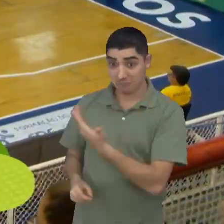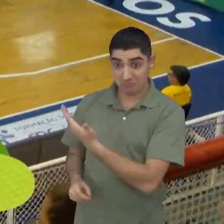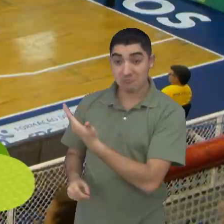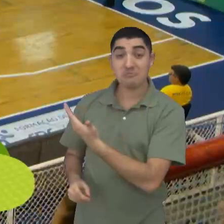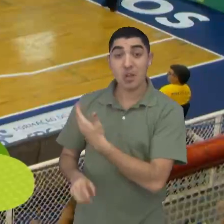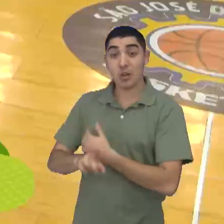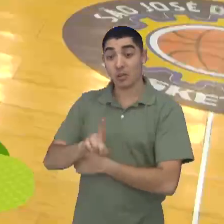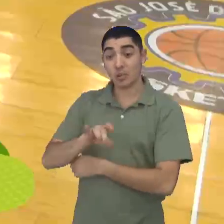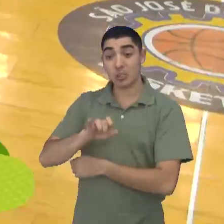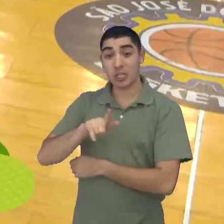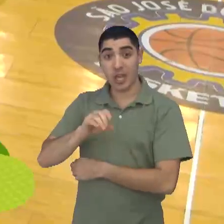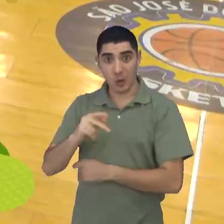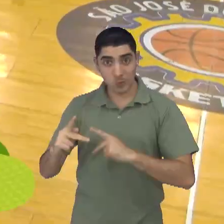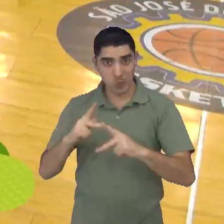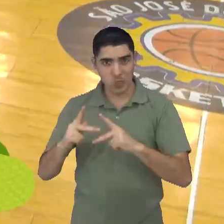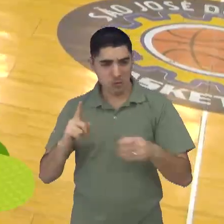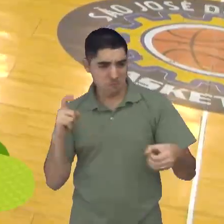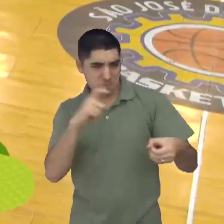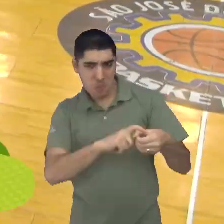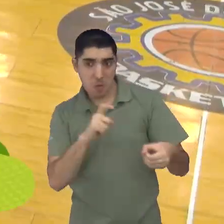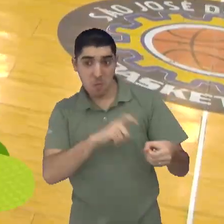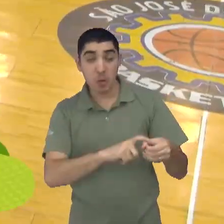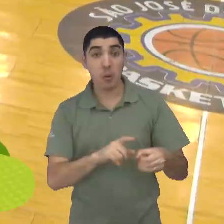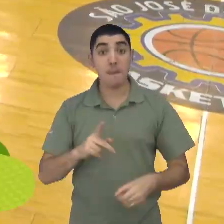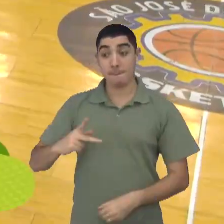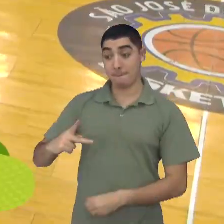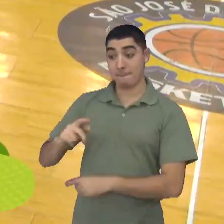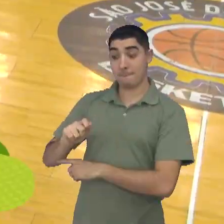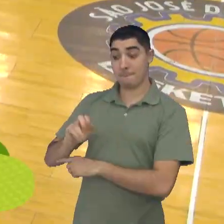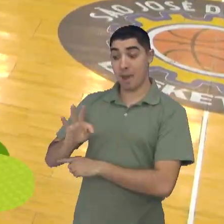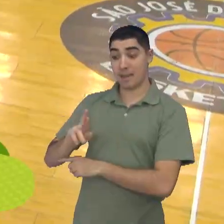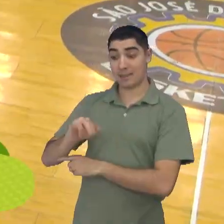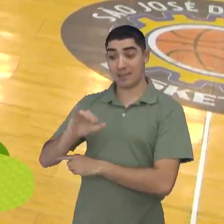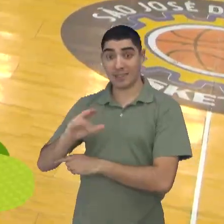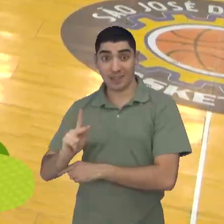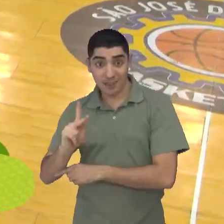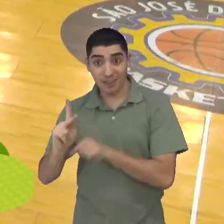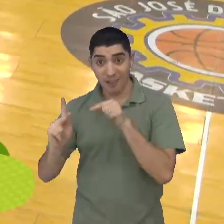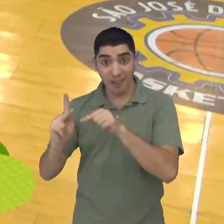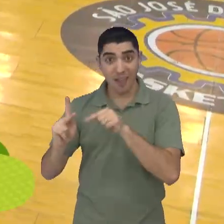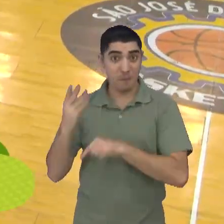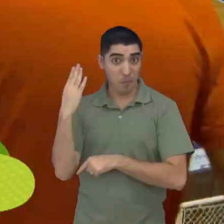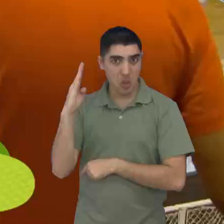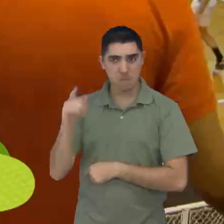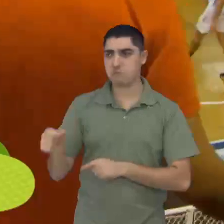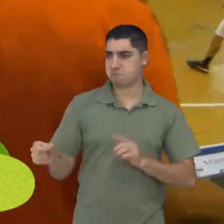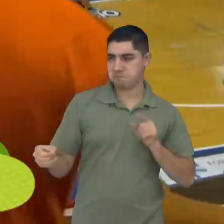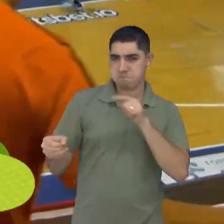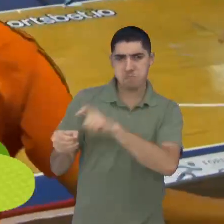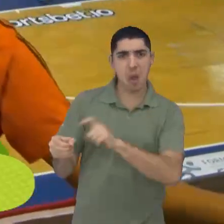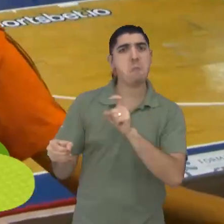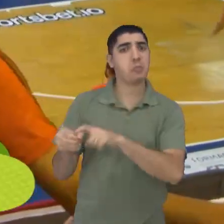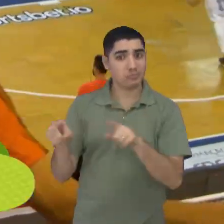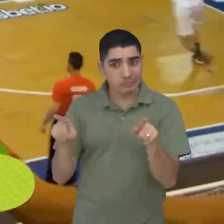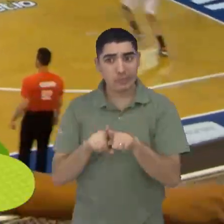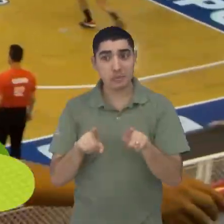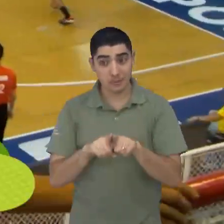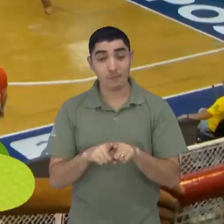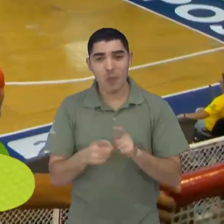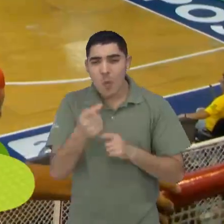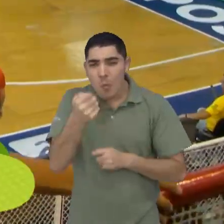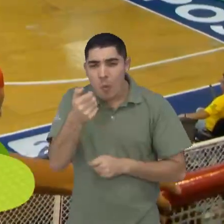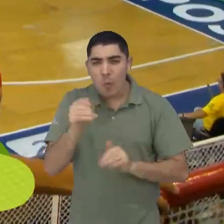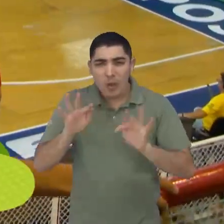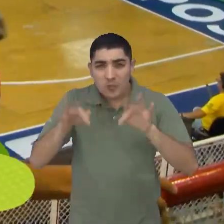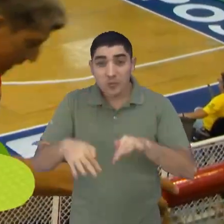Diego Figueiredo e resposta de Patrick, em um belo arremesso de 3 da zona morta. Nos últimos segundos, Pedro